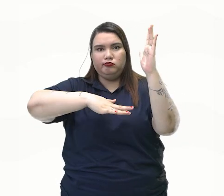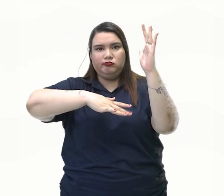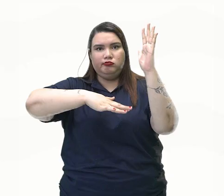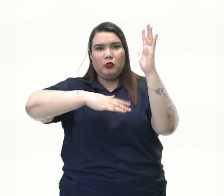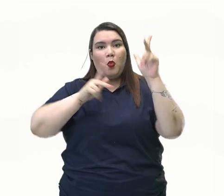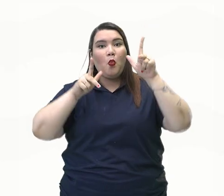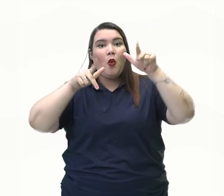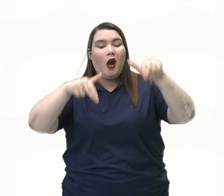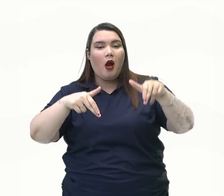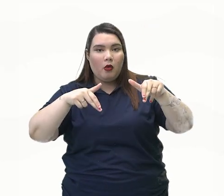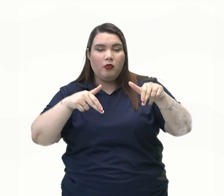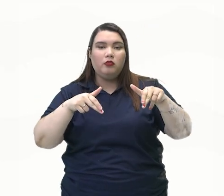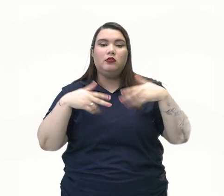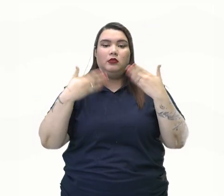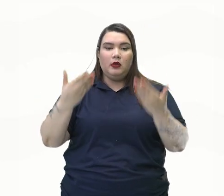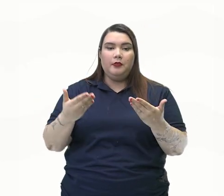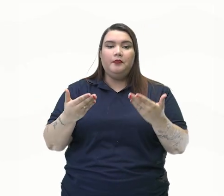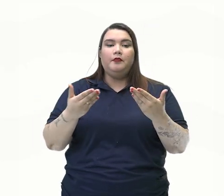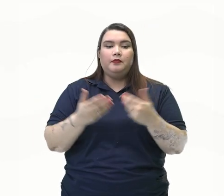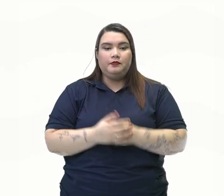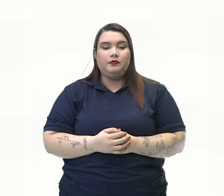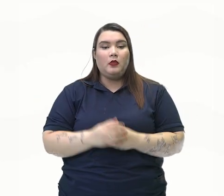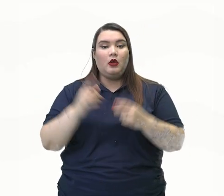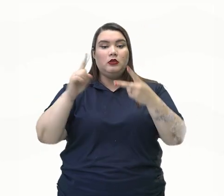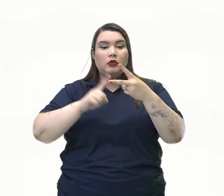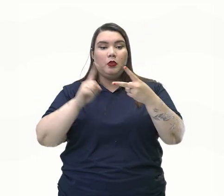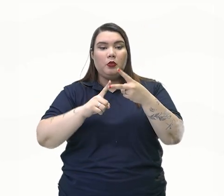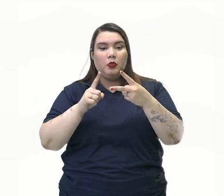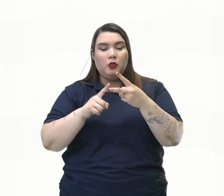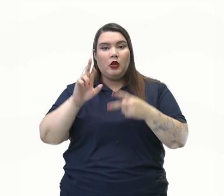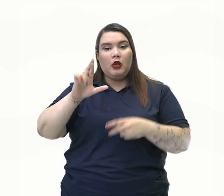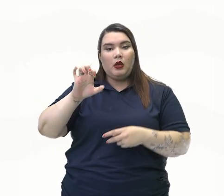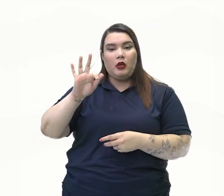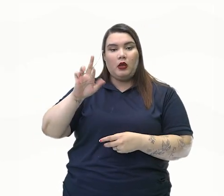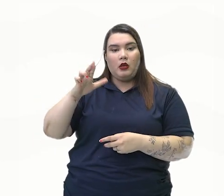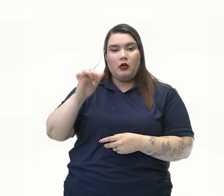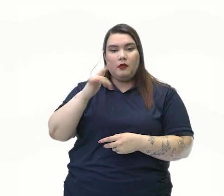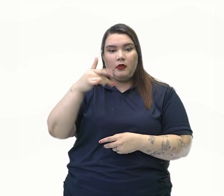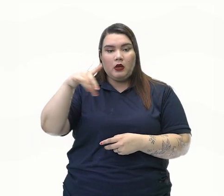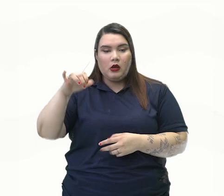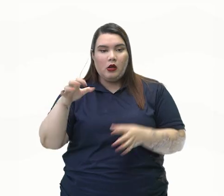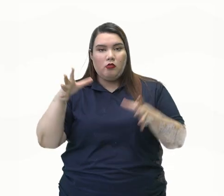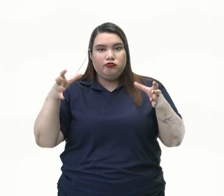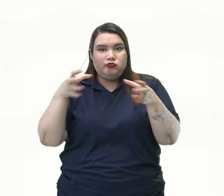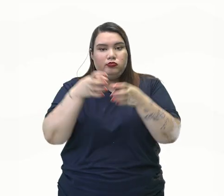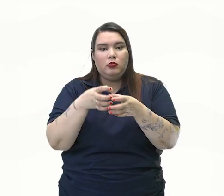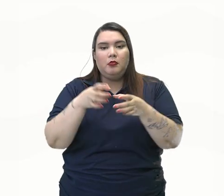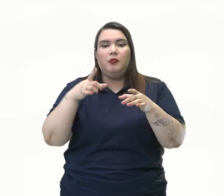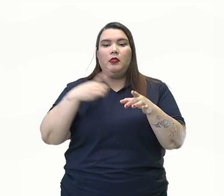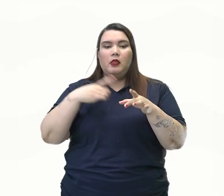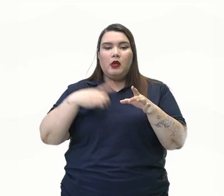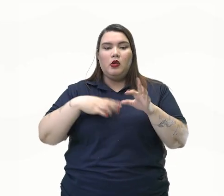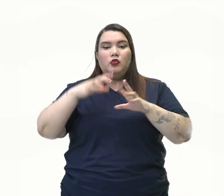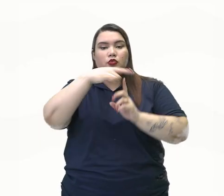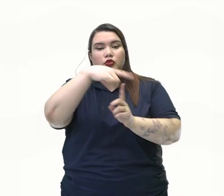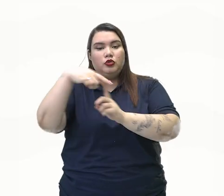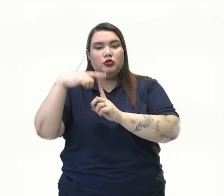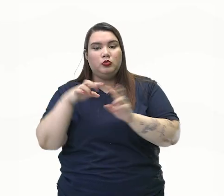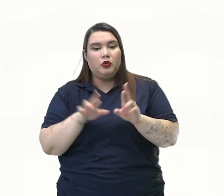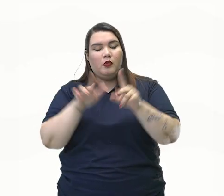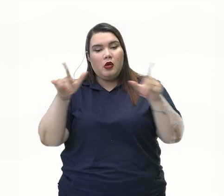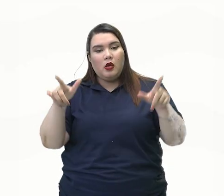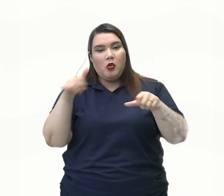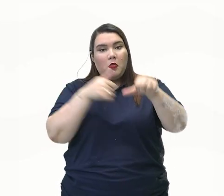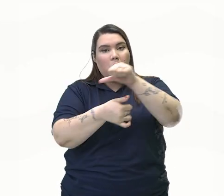imagem que envolvia um prédio. Na refração, como nessa da piscina, a luz atravessa